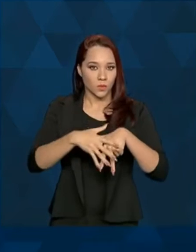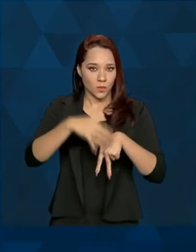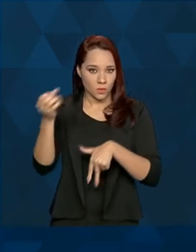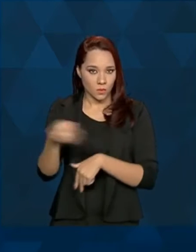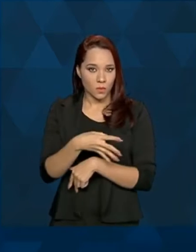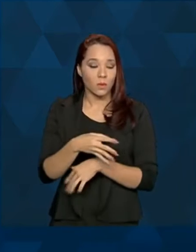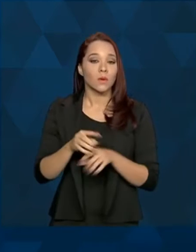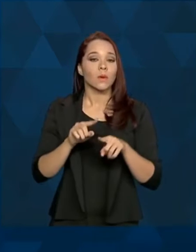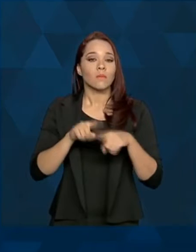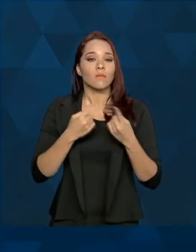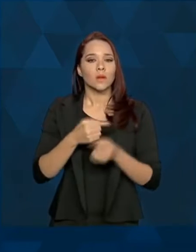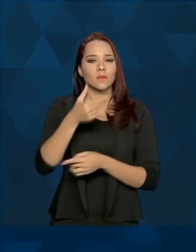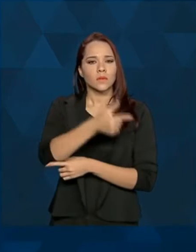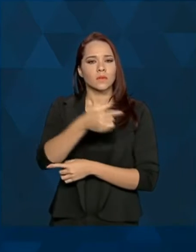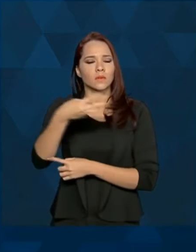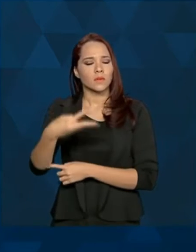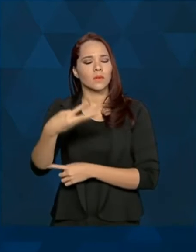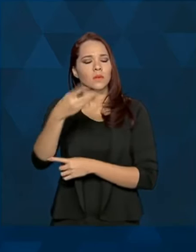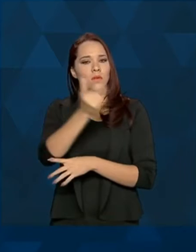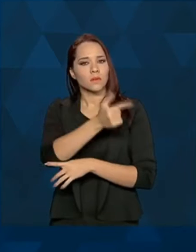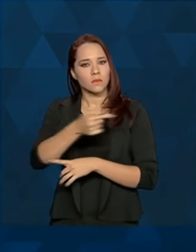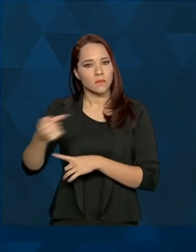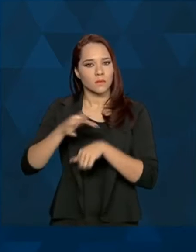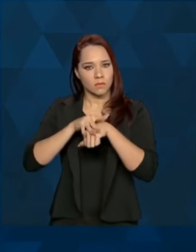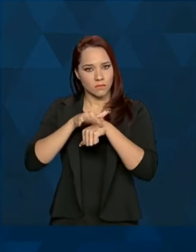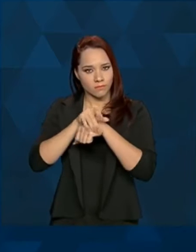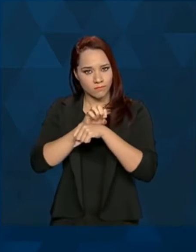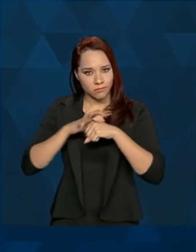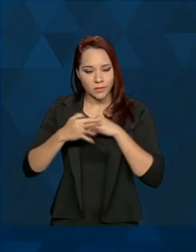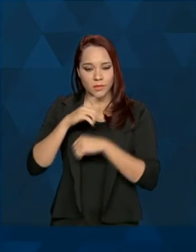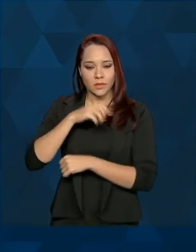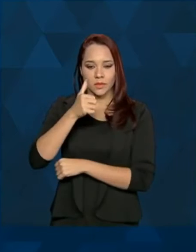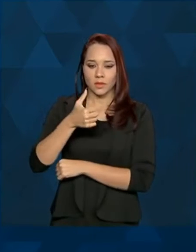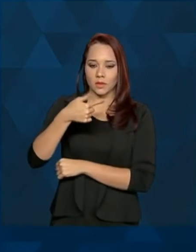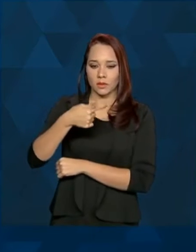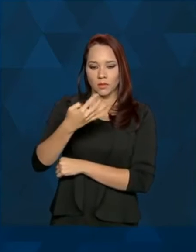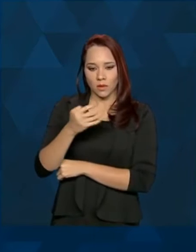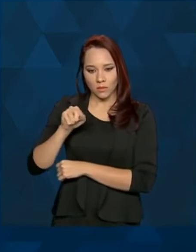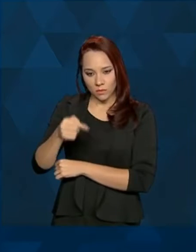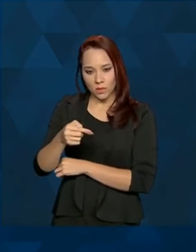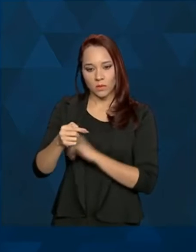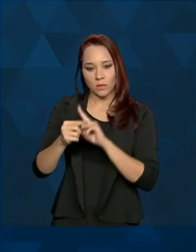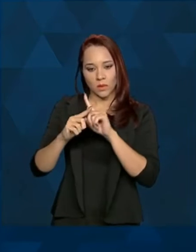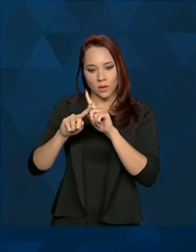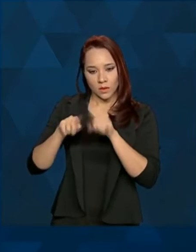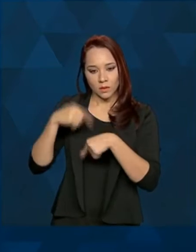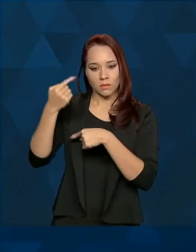na 23ª semana epidemiológica temos 174 mil, e na